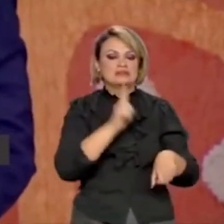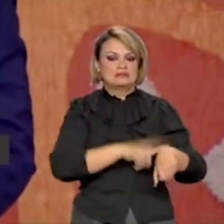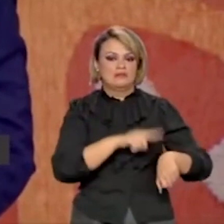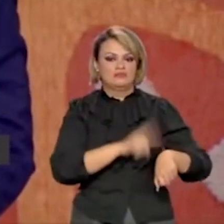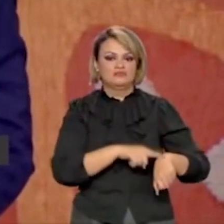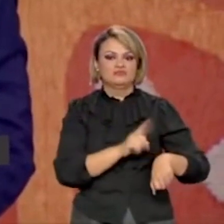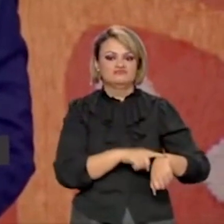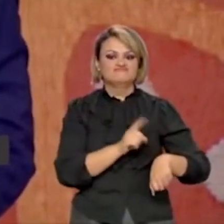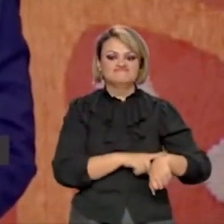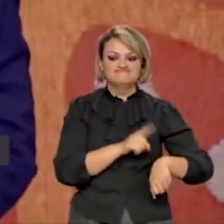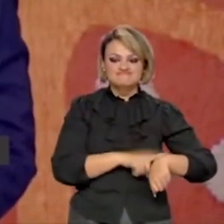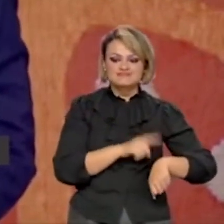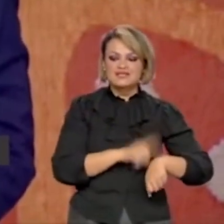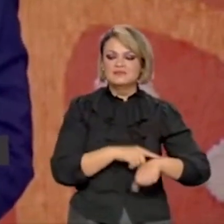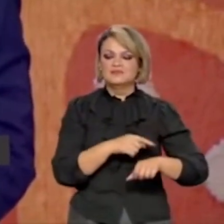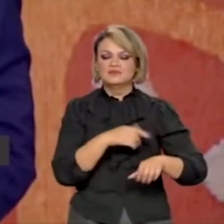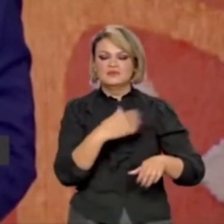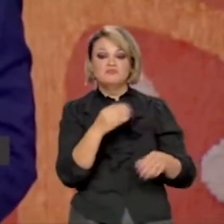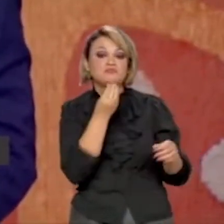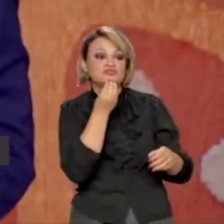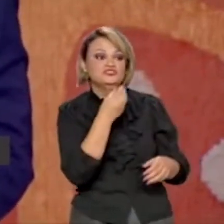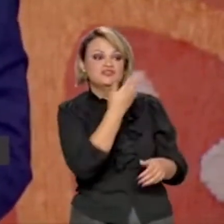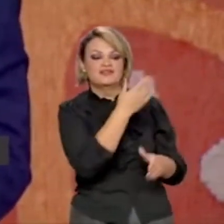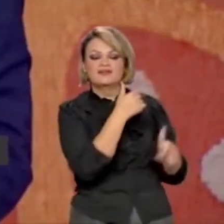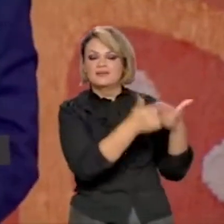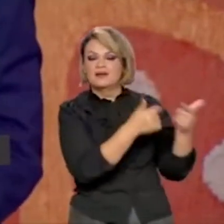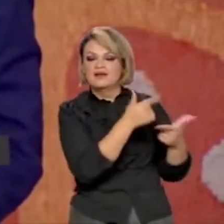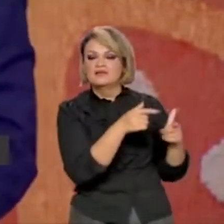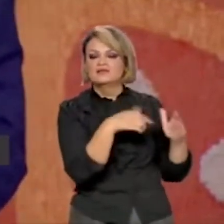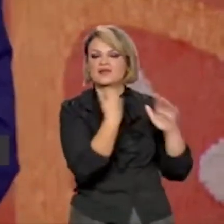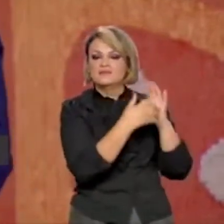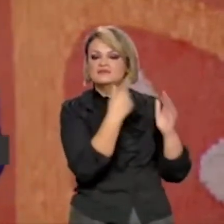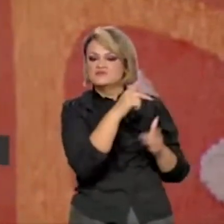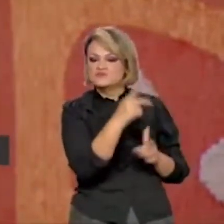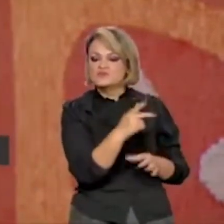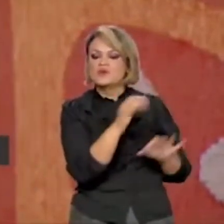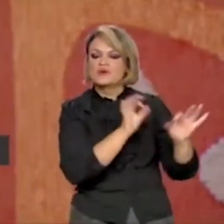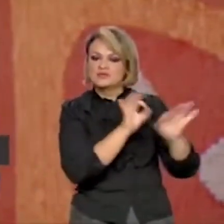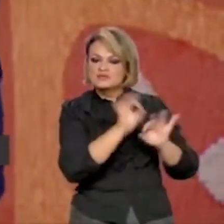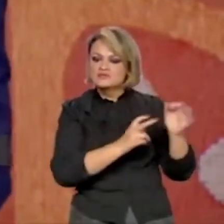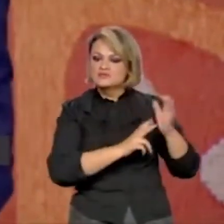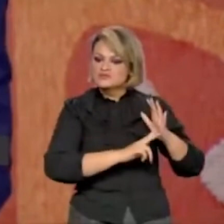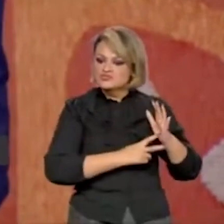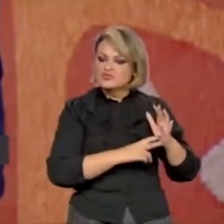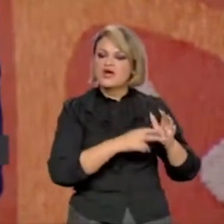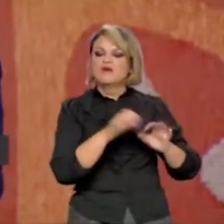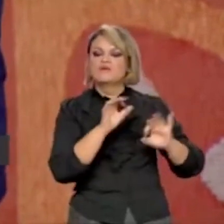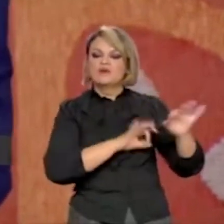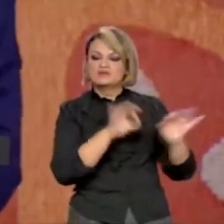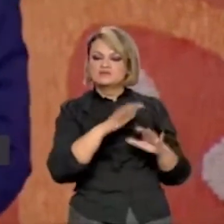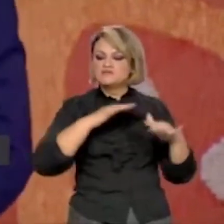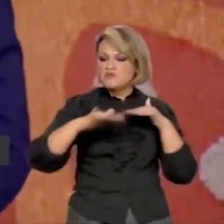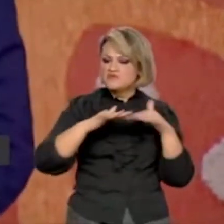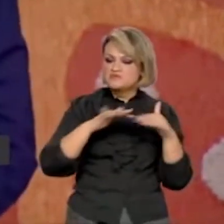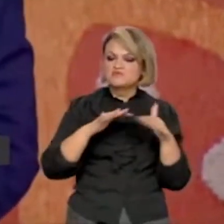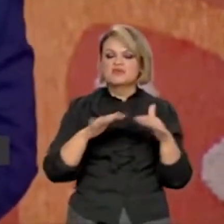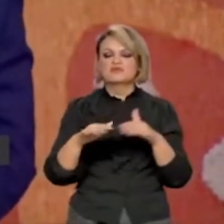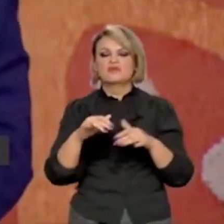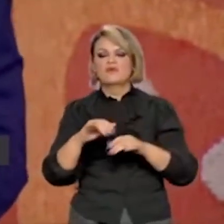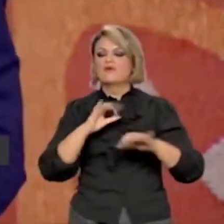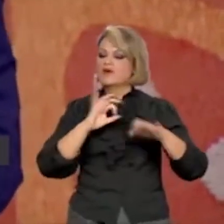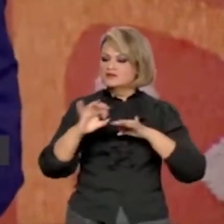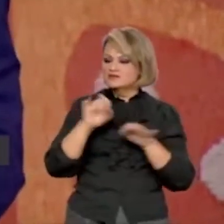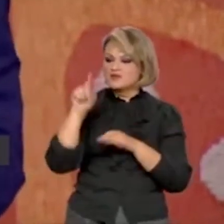tempo o tempo do trabalho tempo da empresa o tempo da organização sindical da organização do movimento de moradia